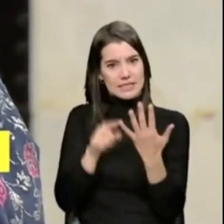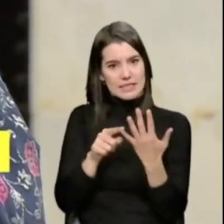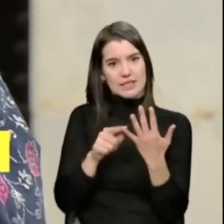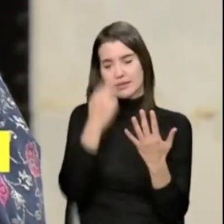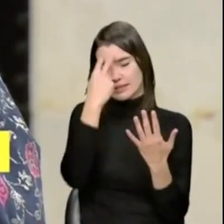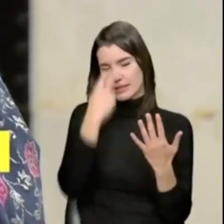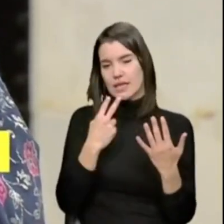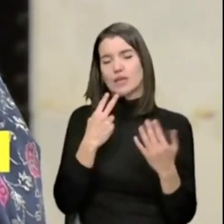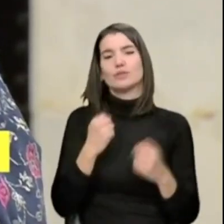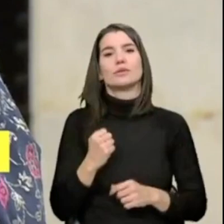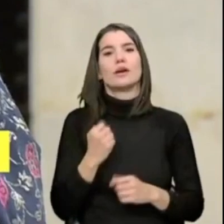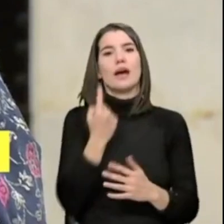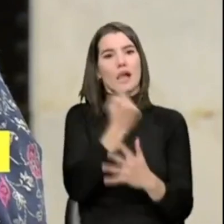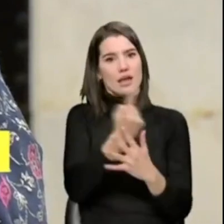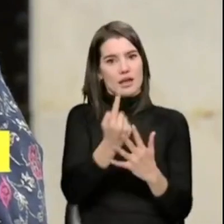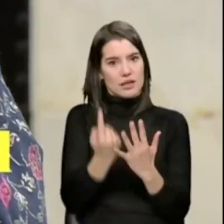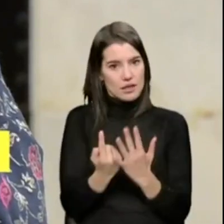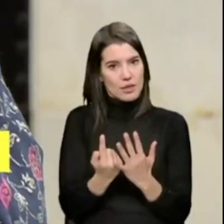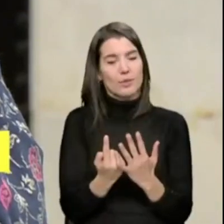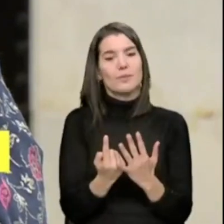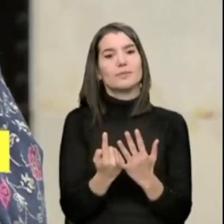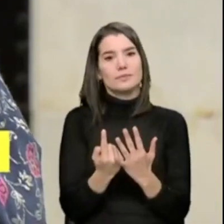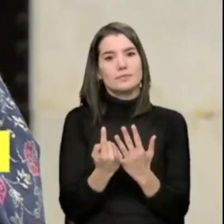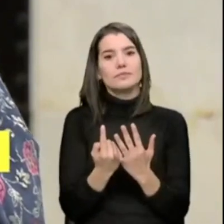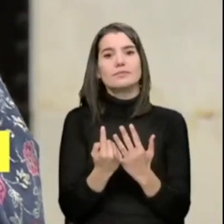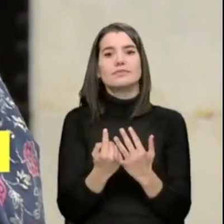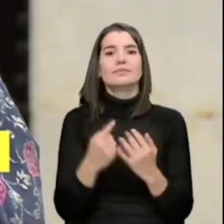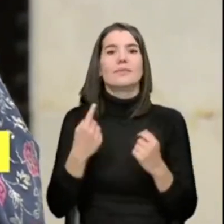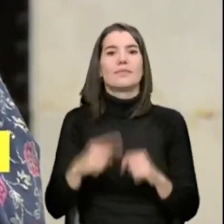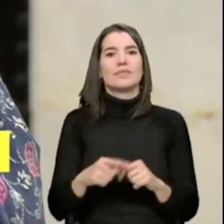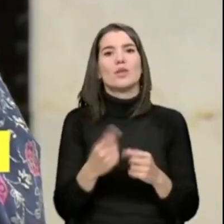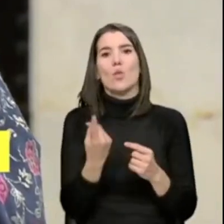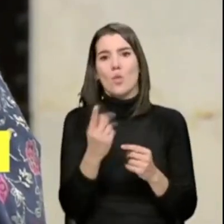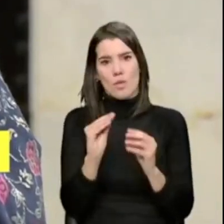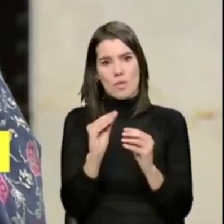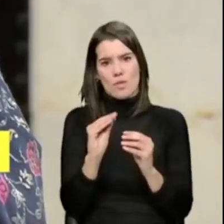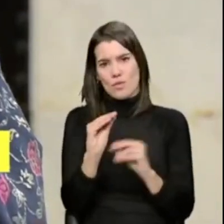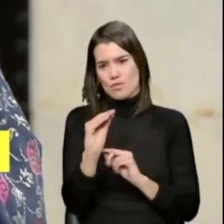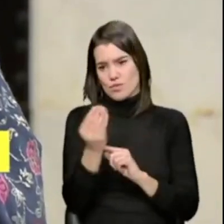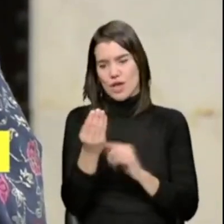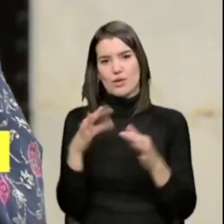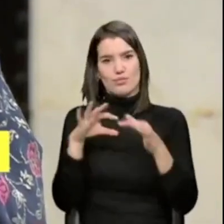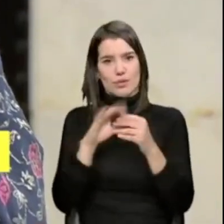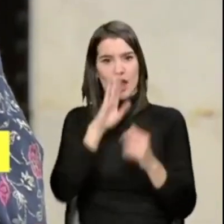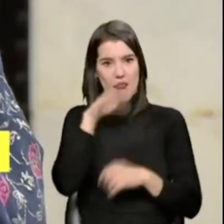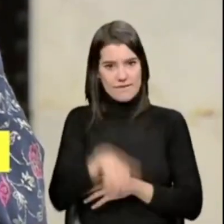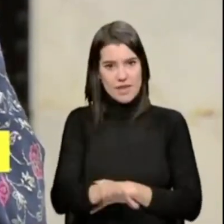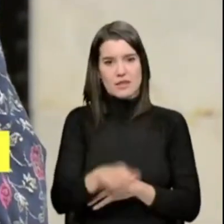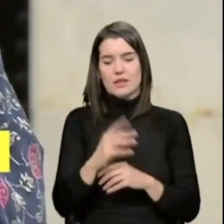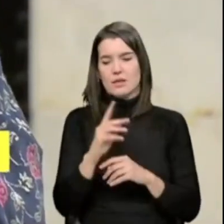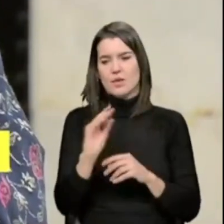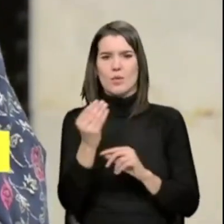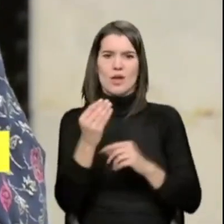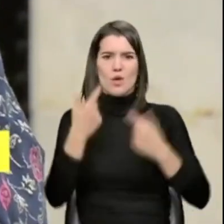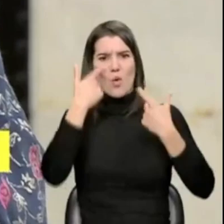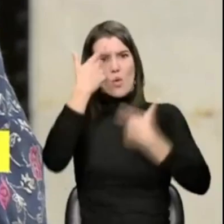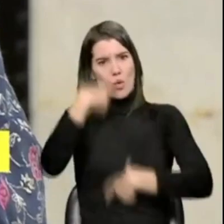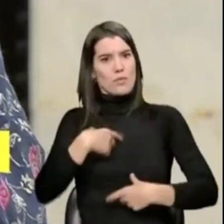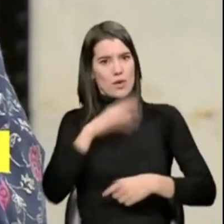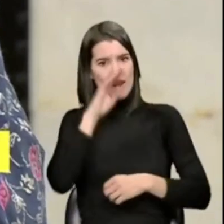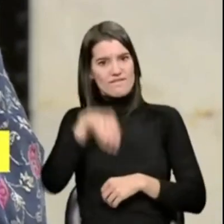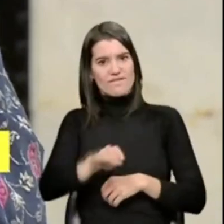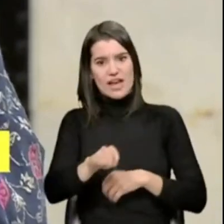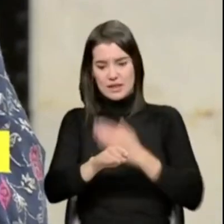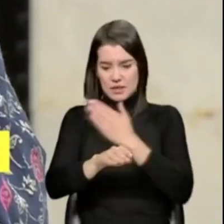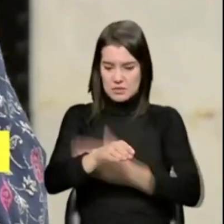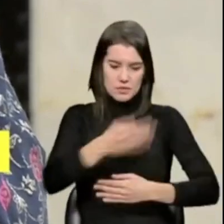ceguinhos, cada um estava com uma peça de um elefante. Deles uma peça do corpo do elefante. E cada um teve